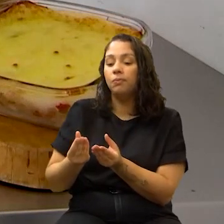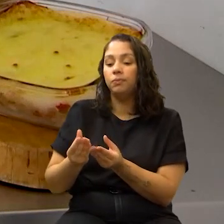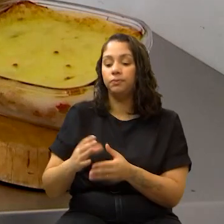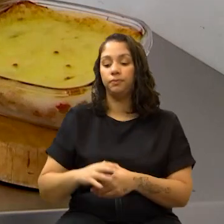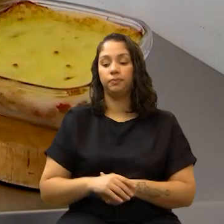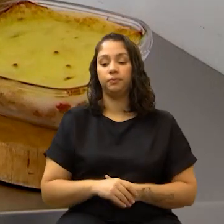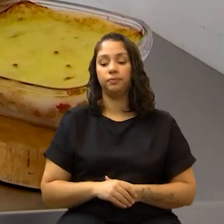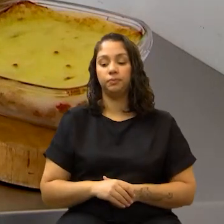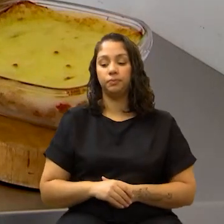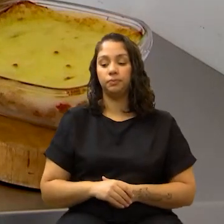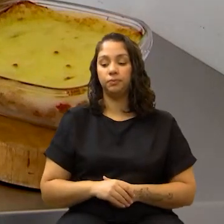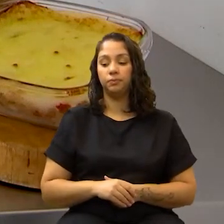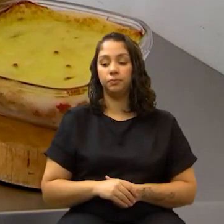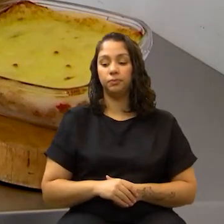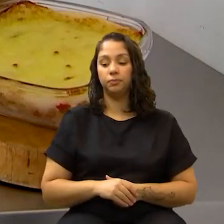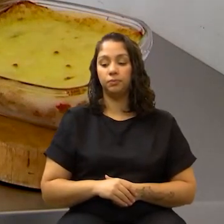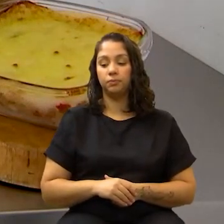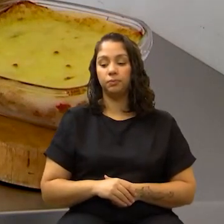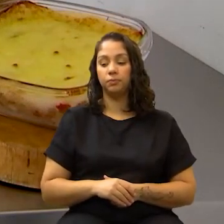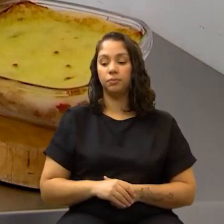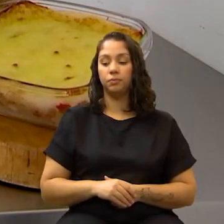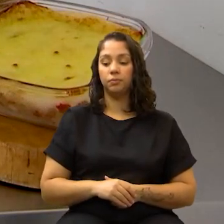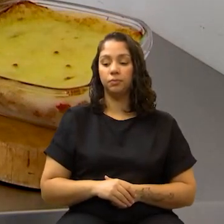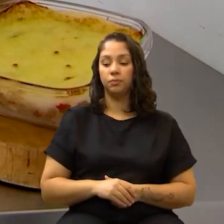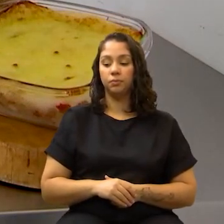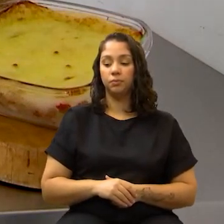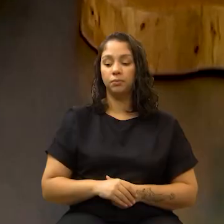olhando a posta de bacalhau.